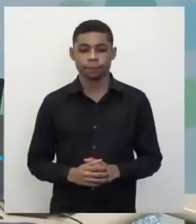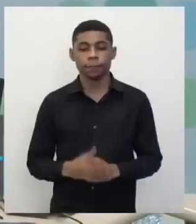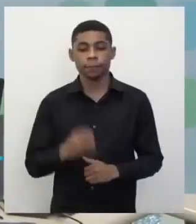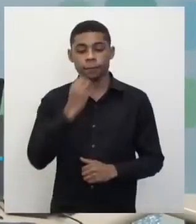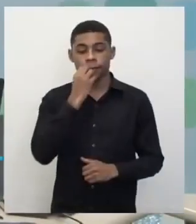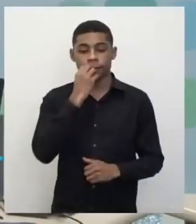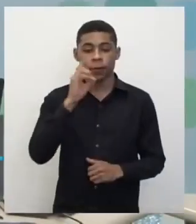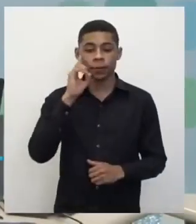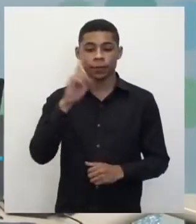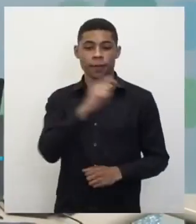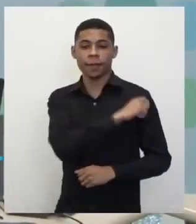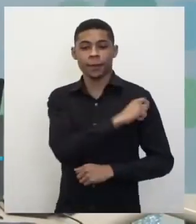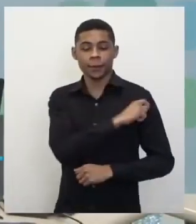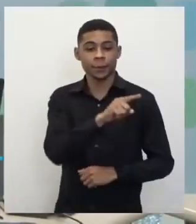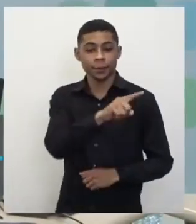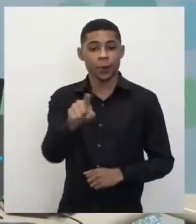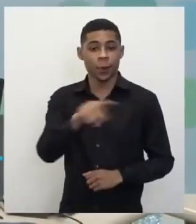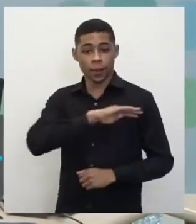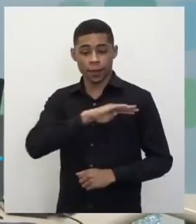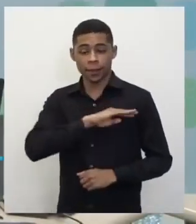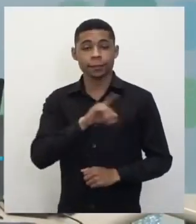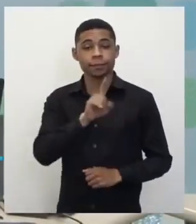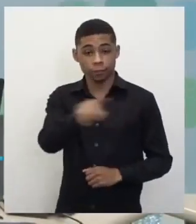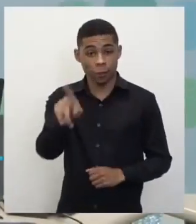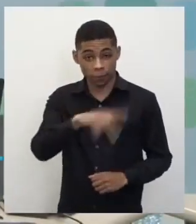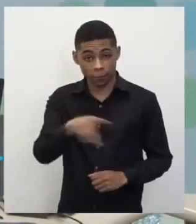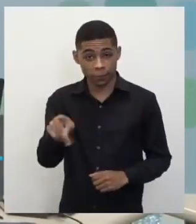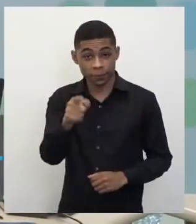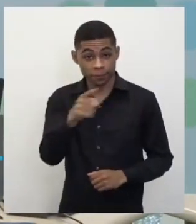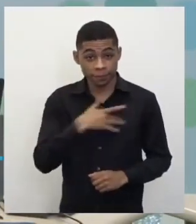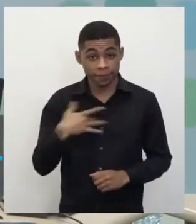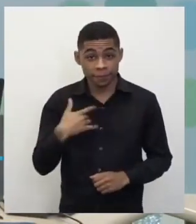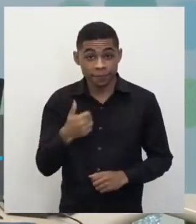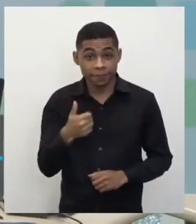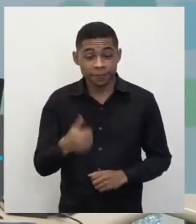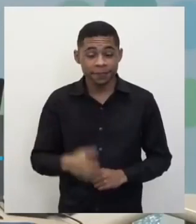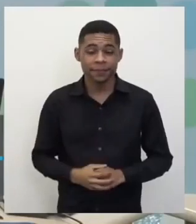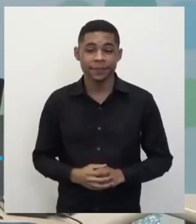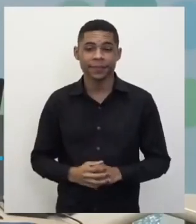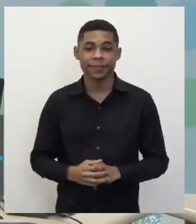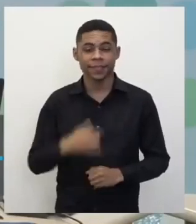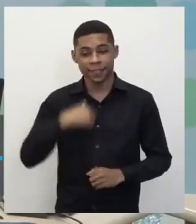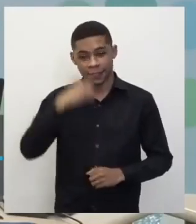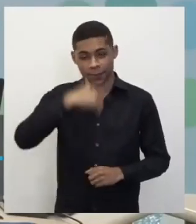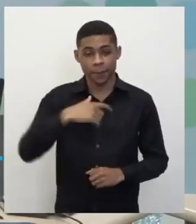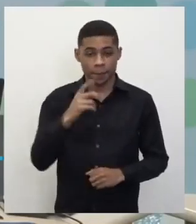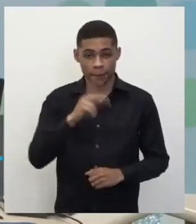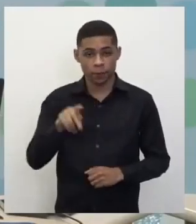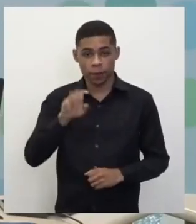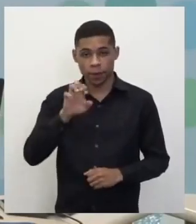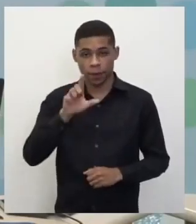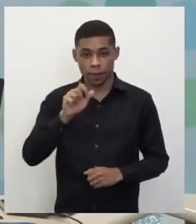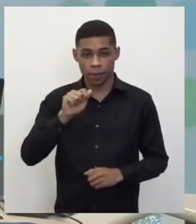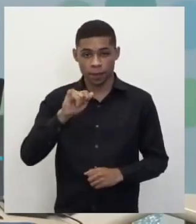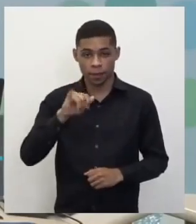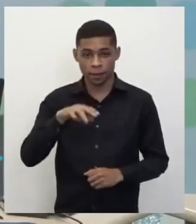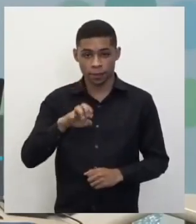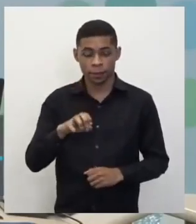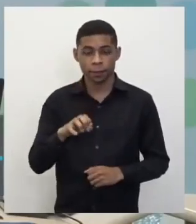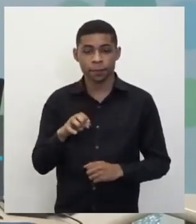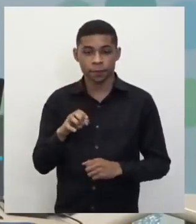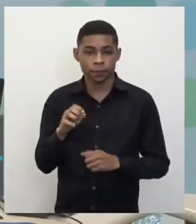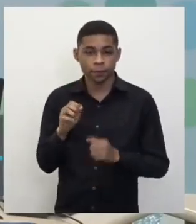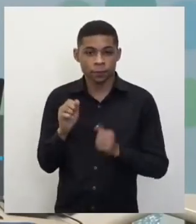Bom dia, alunos, colegas, professores, tudo bem? Hoje eu sou a professora Elaine, vou mediar a aula da professora